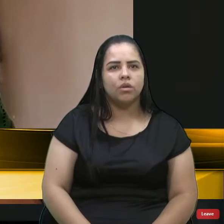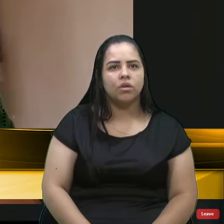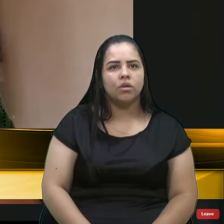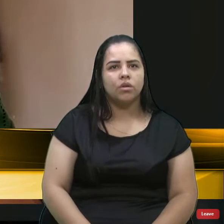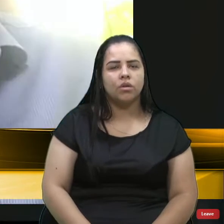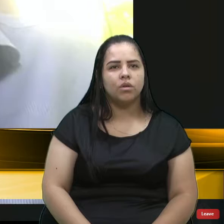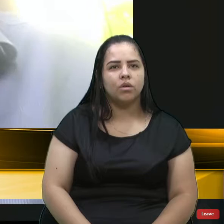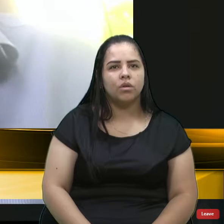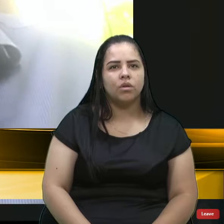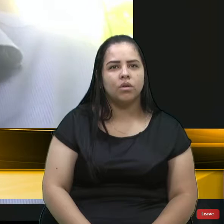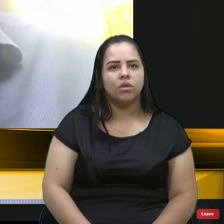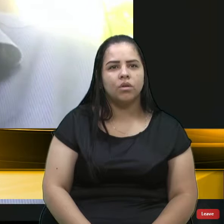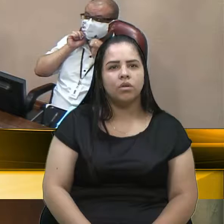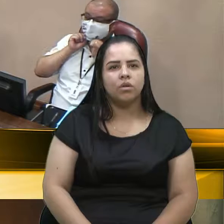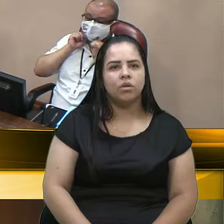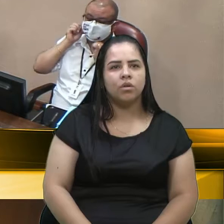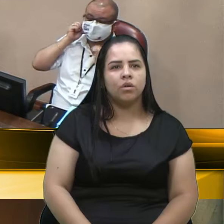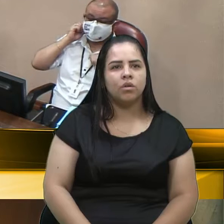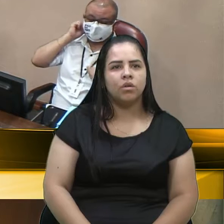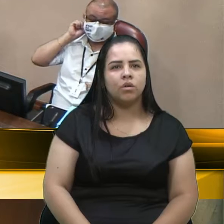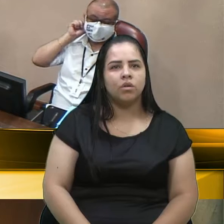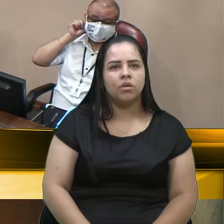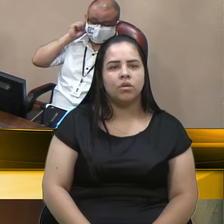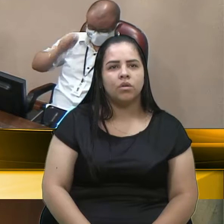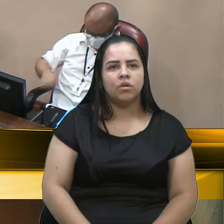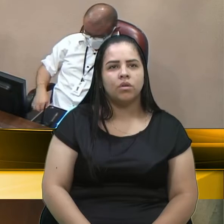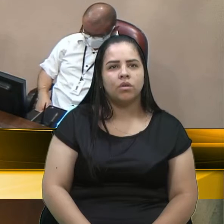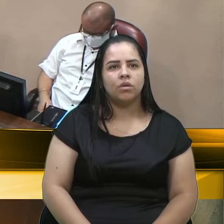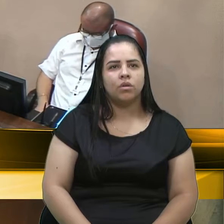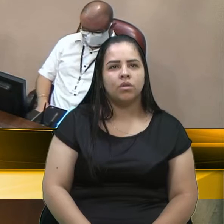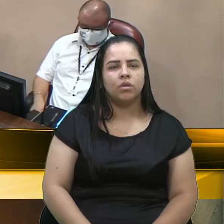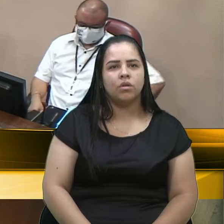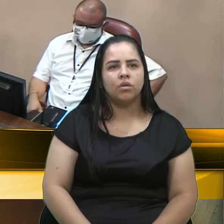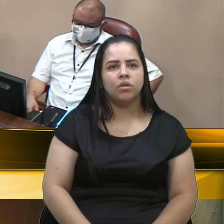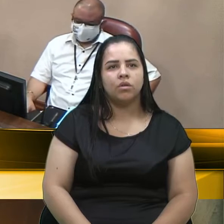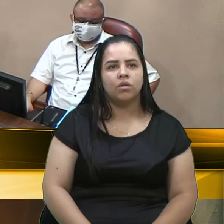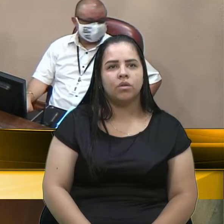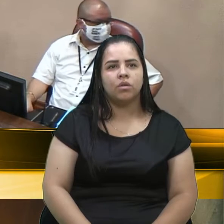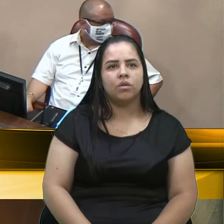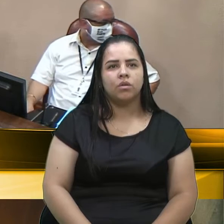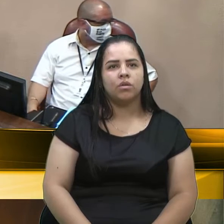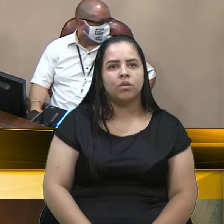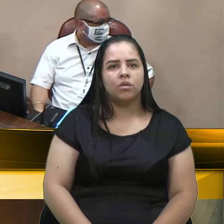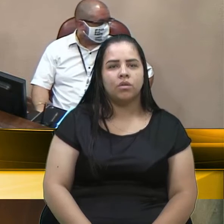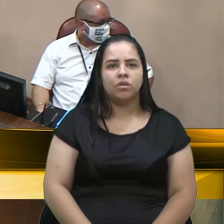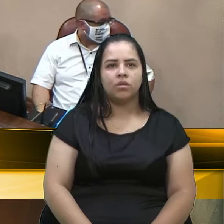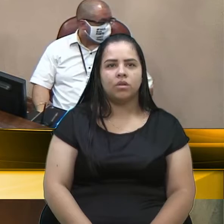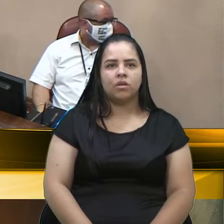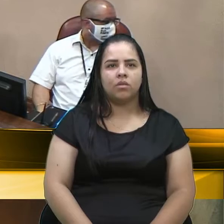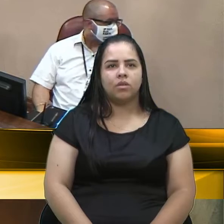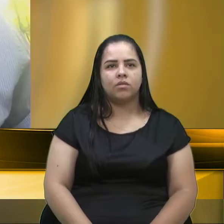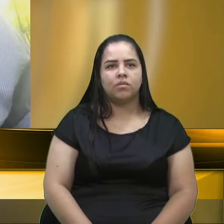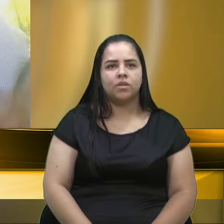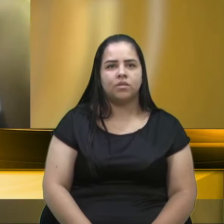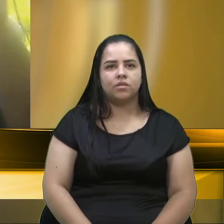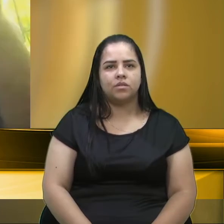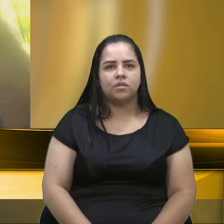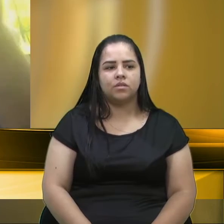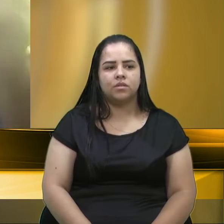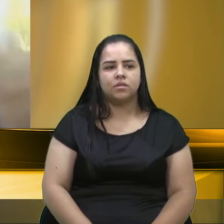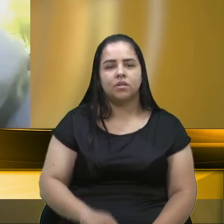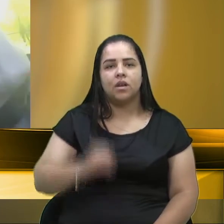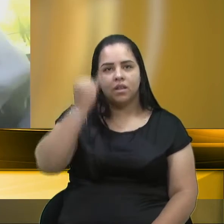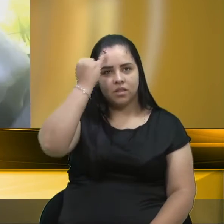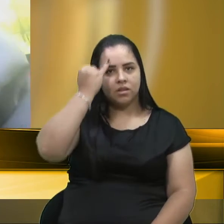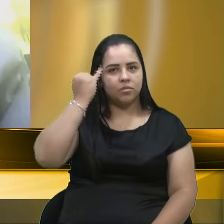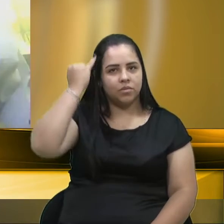Fui eu pedi uma parte, Tatiana. D'Ambros, pode falar. Bom, quero parabenizar pelo tema.